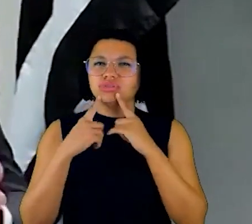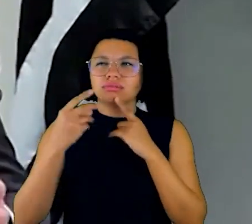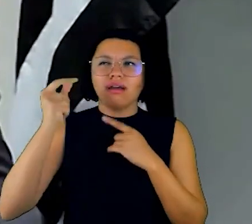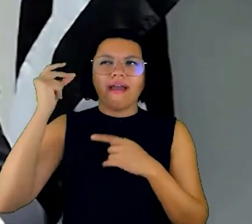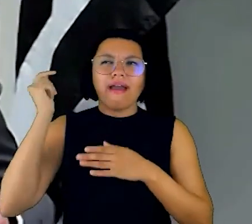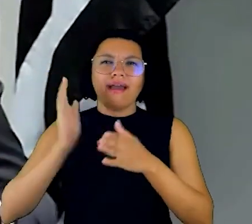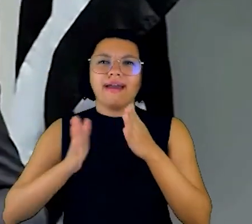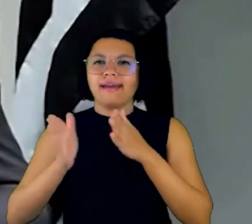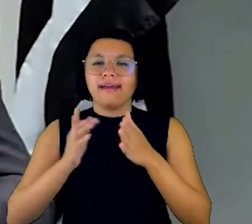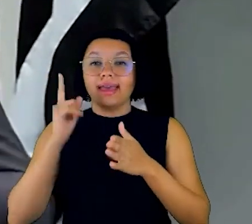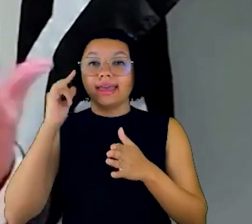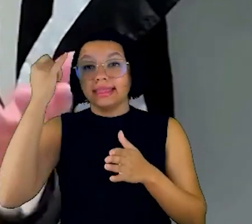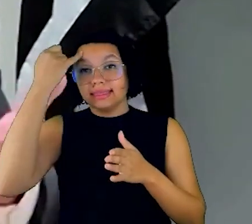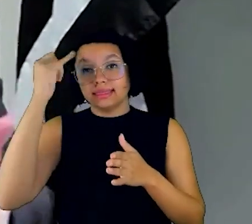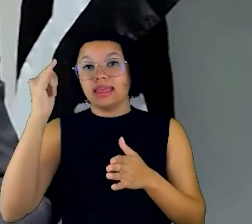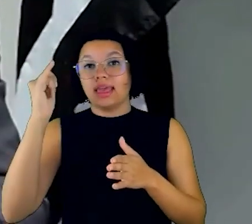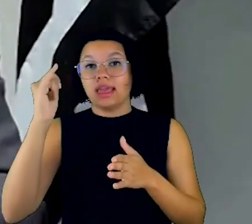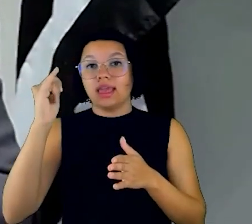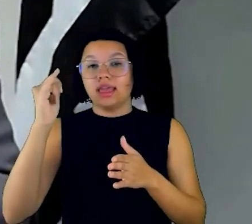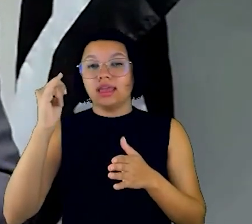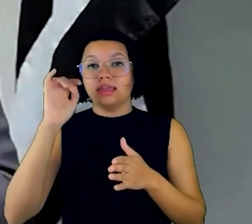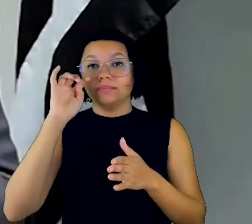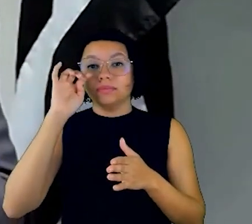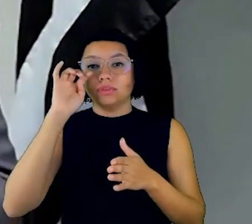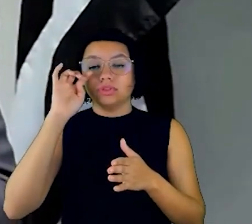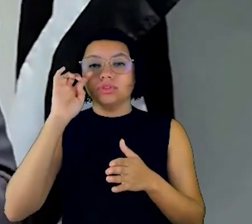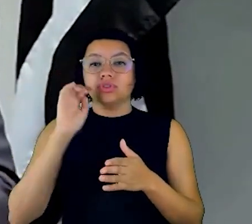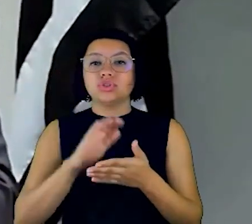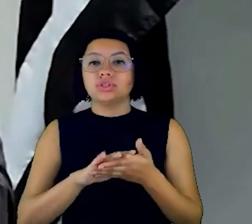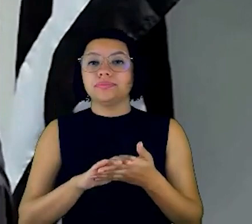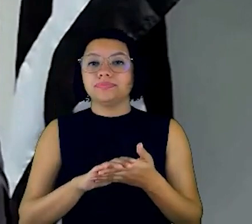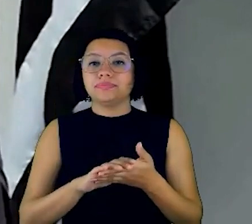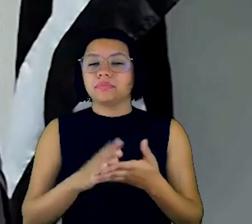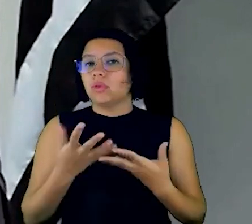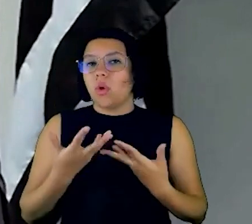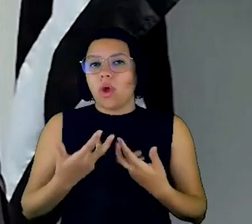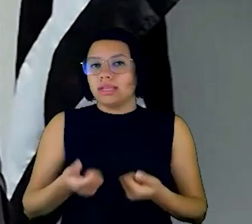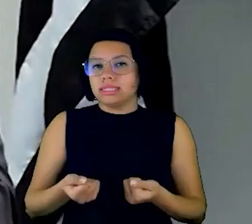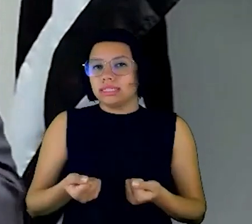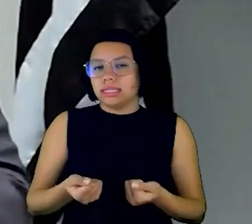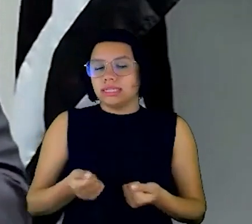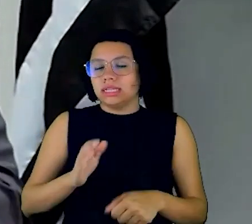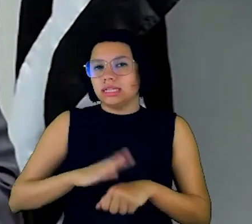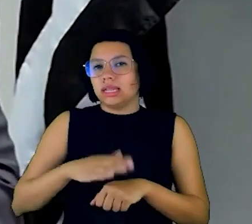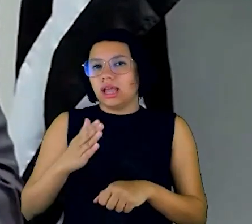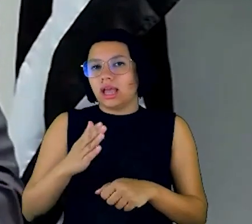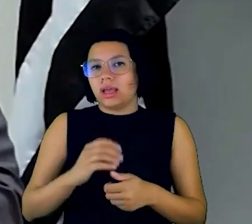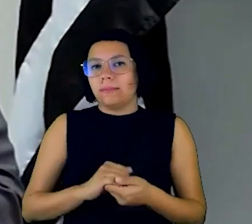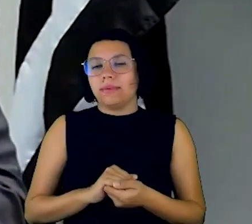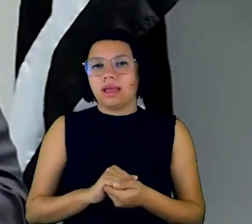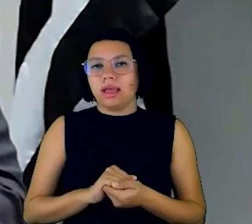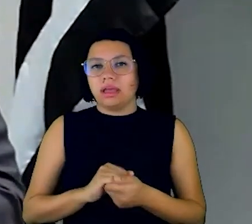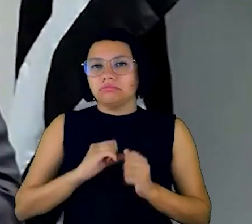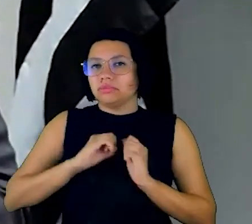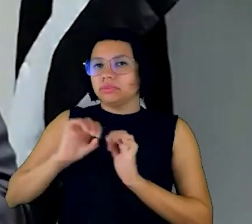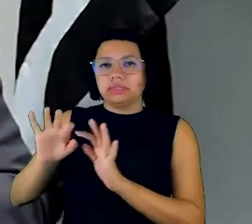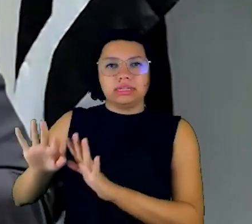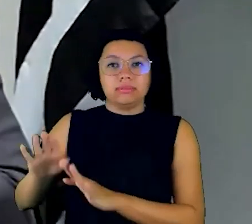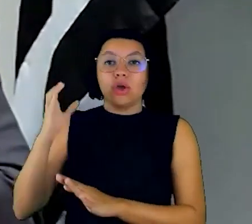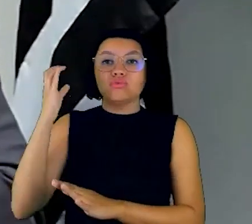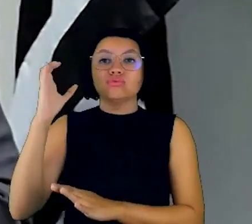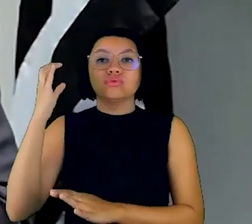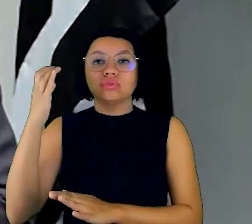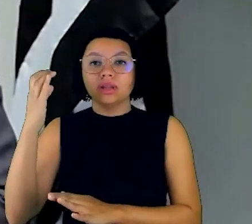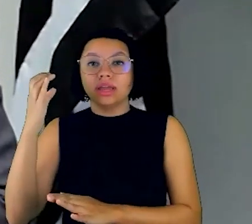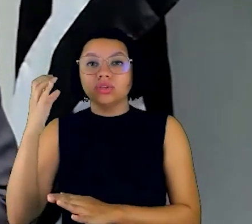época era sobre a suposta ideia de renúncia. A Fazenda estaria renunciando aos créditos